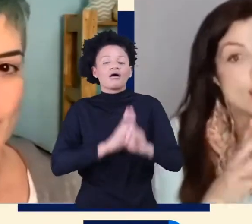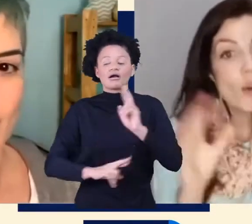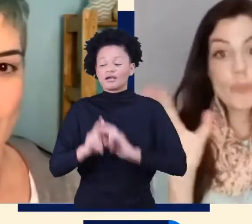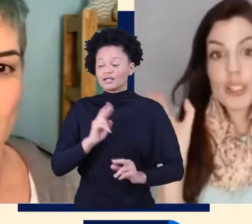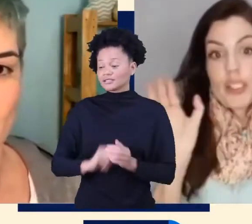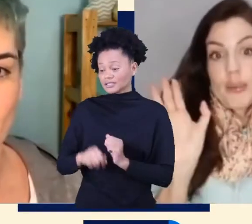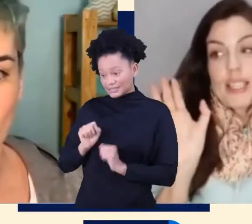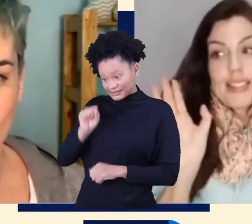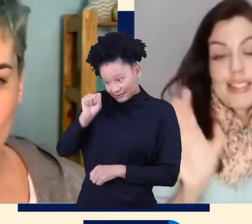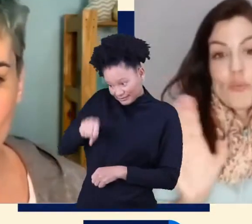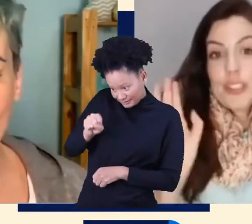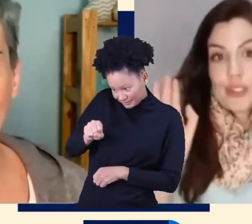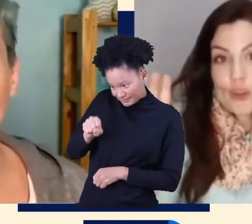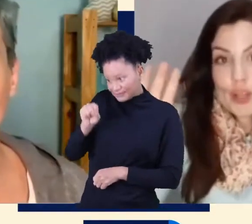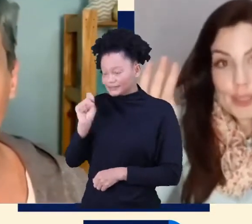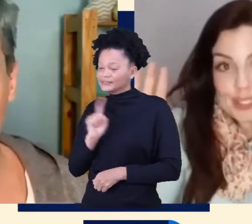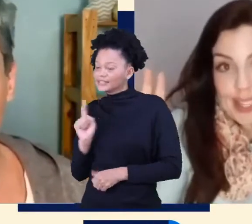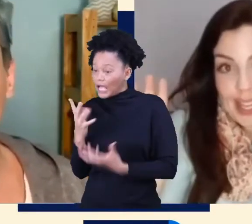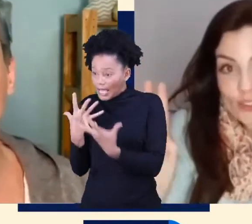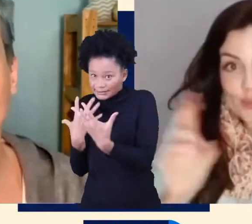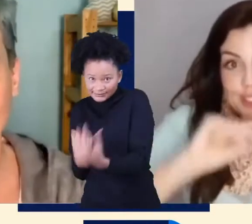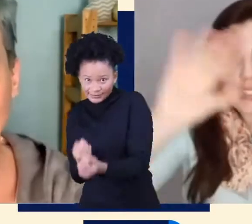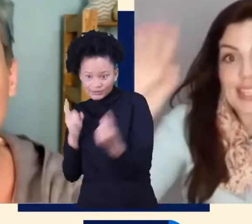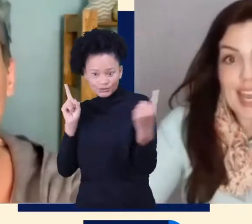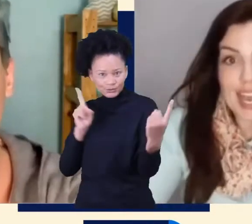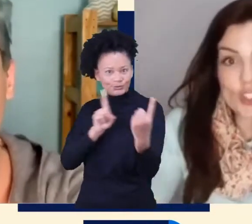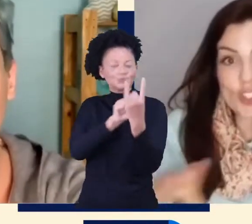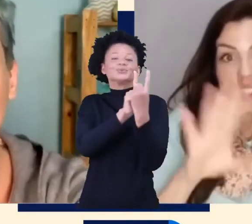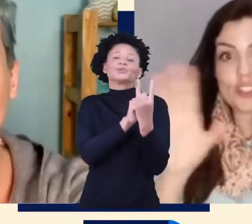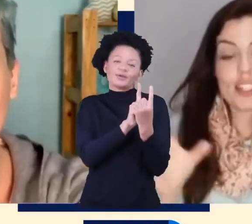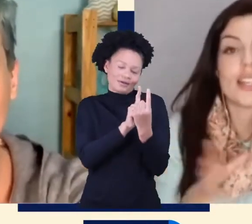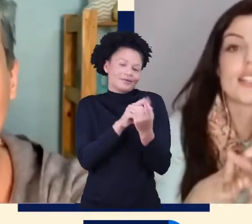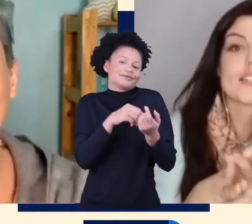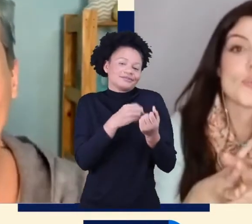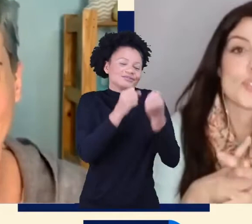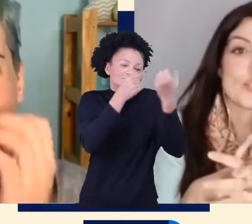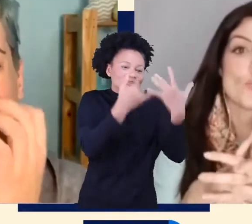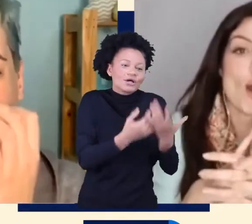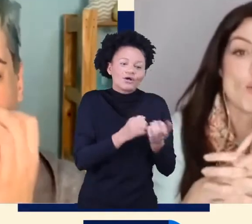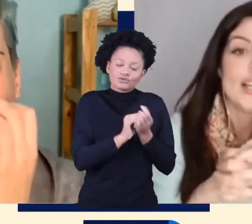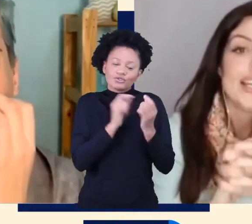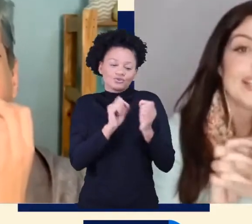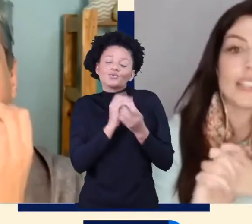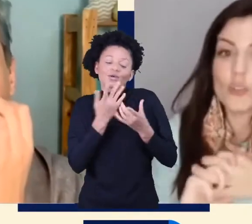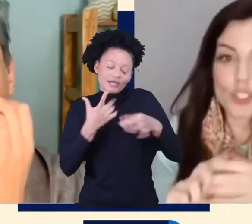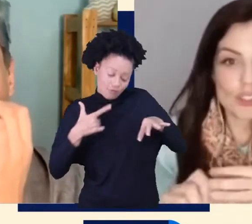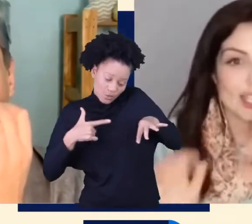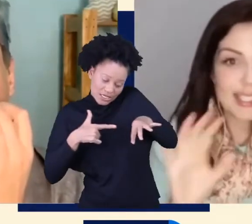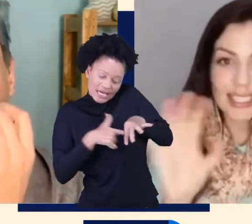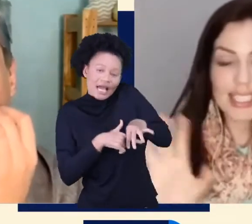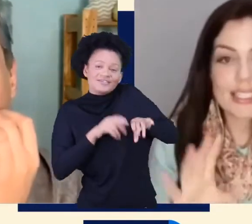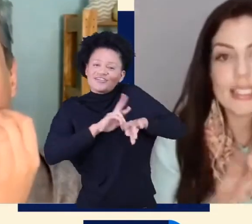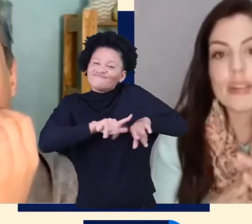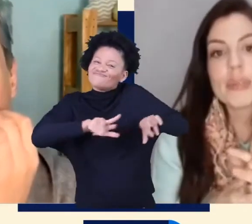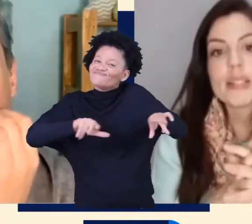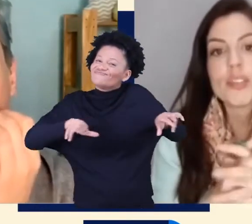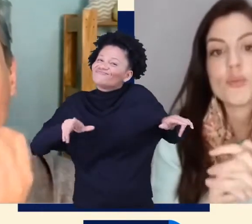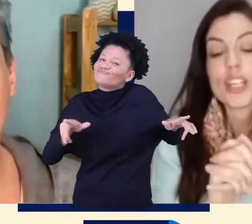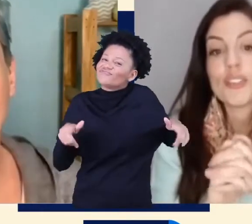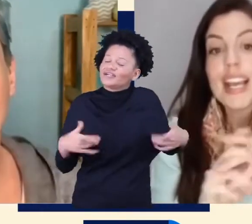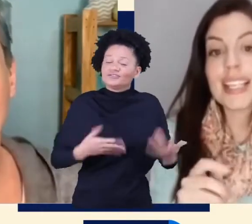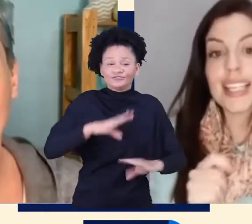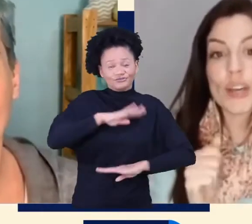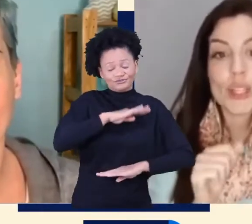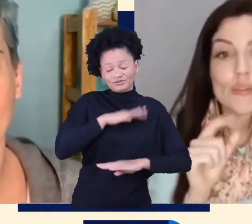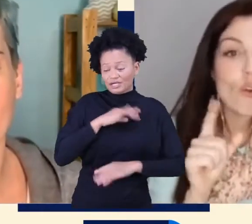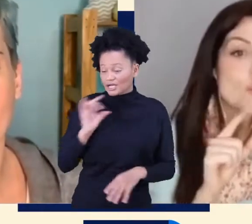aproximação, porque também existem muitas formas, né, de fazer esse encaixe e de ter a relação sexual. Então, gente, cada criança ela vai perceber de um